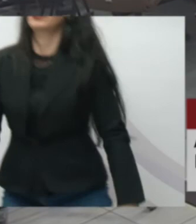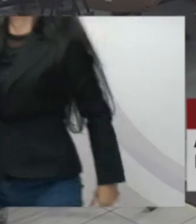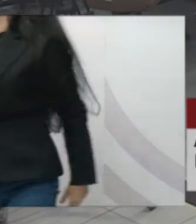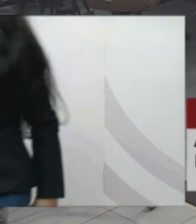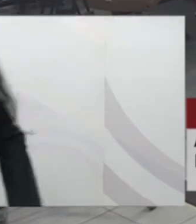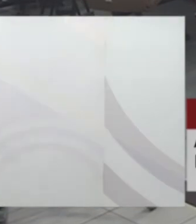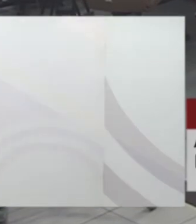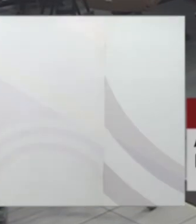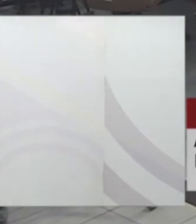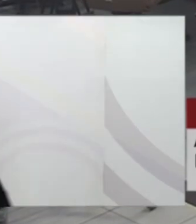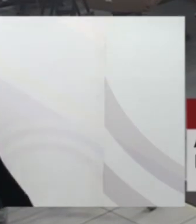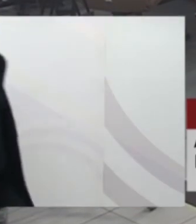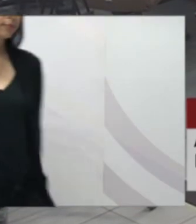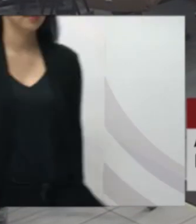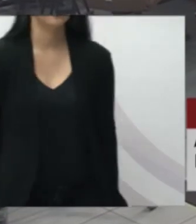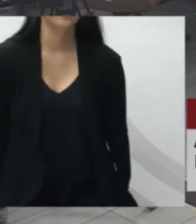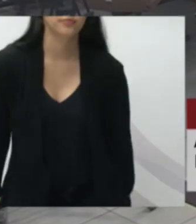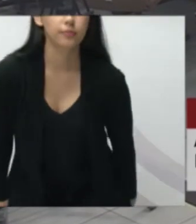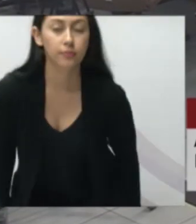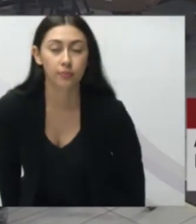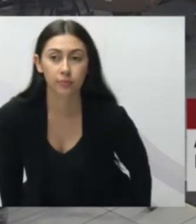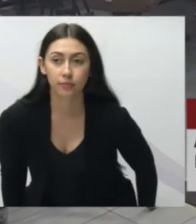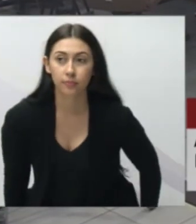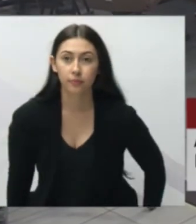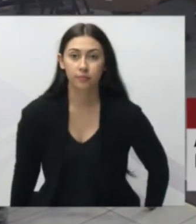O projeto continua em discussão.